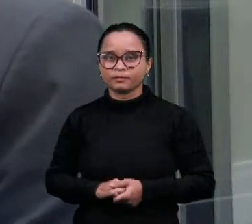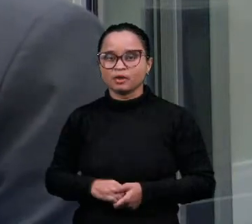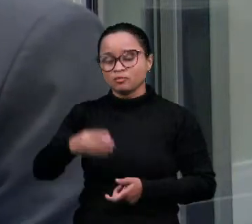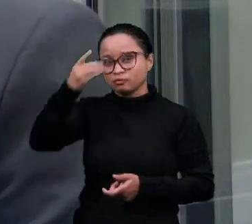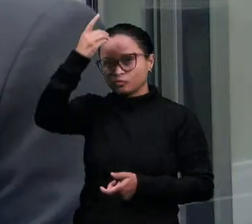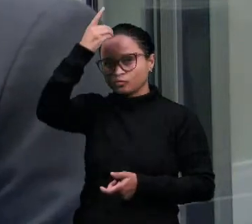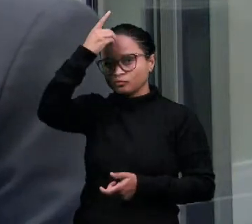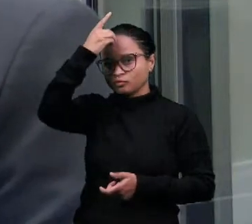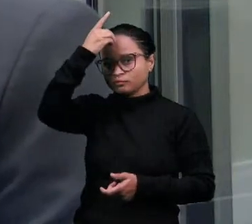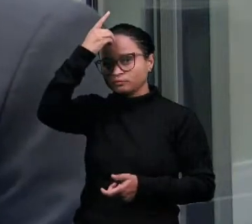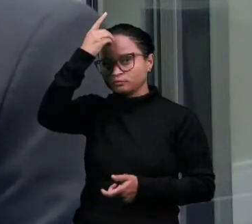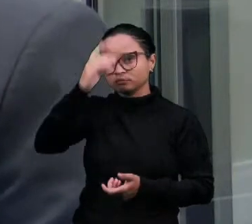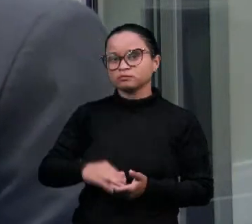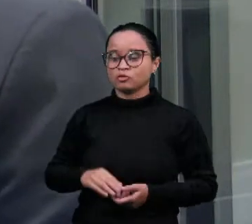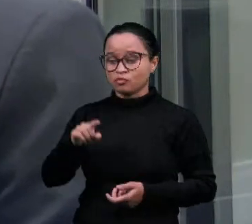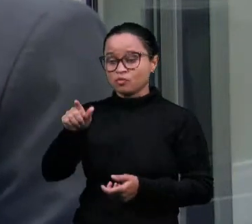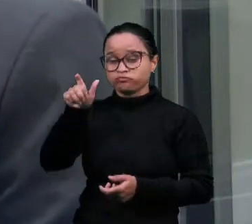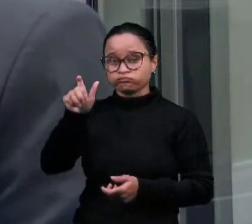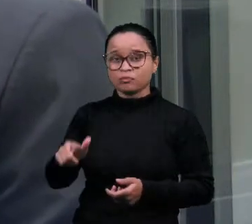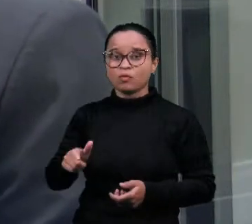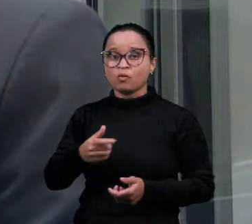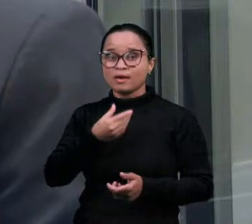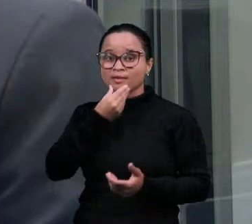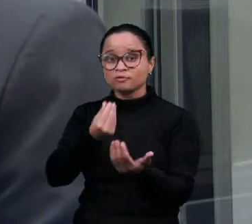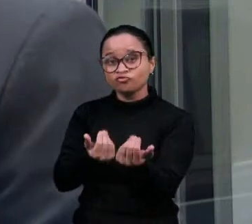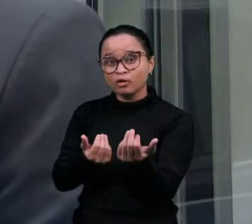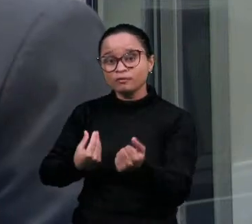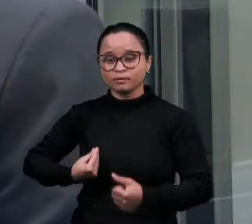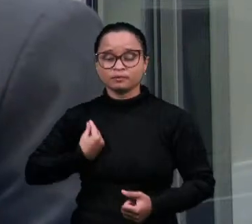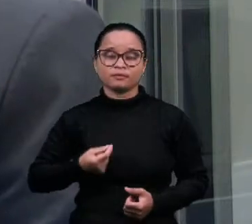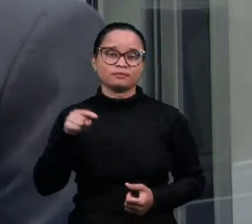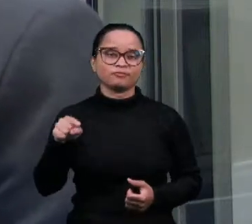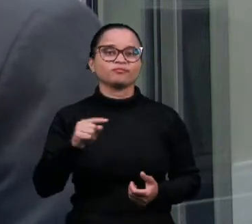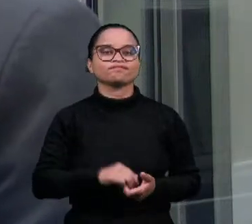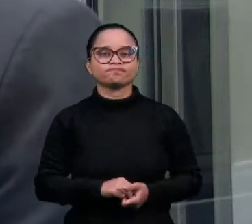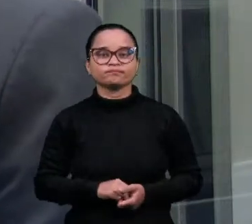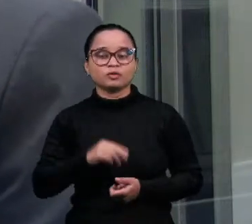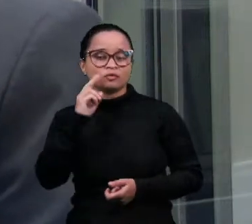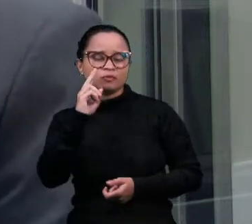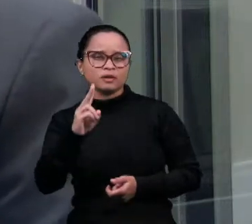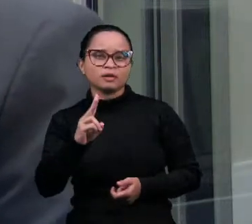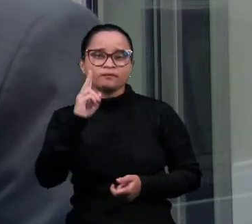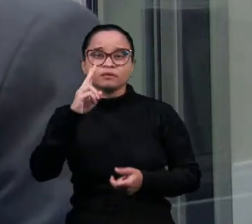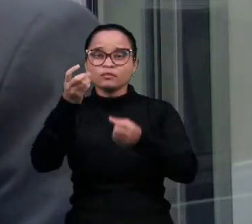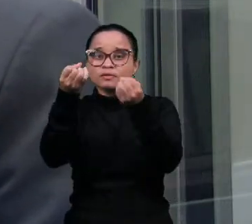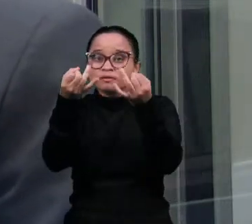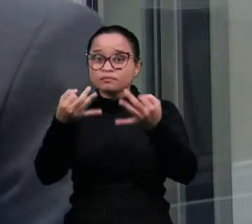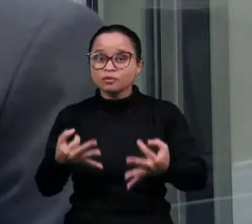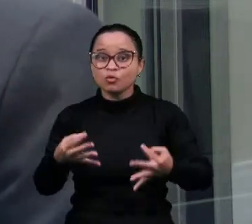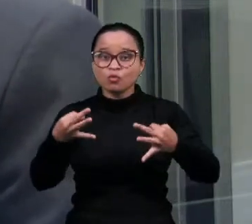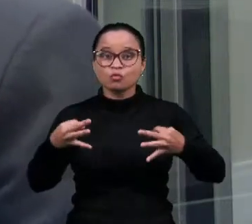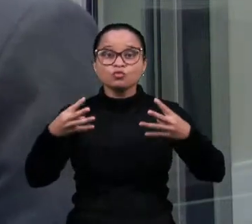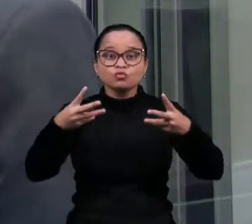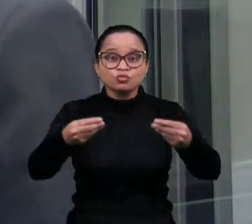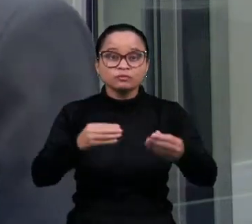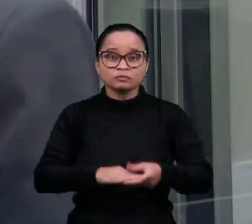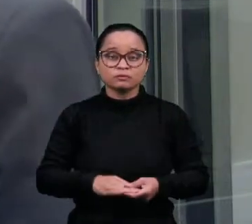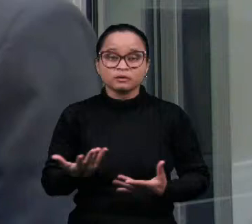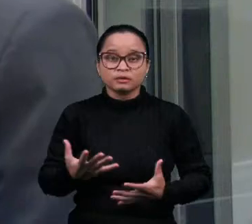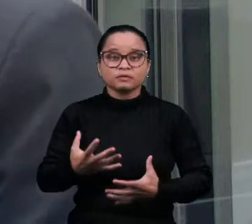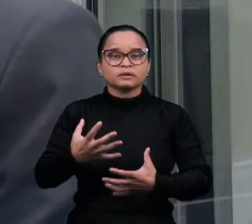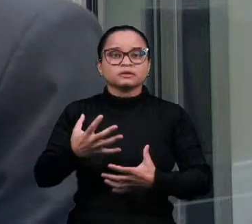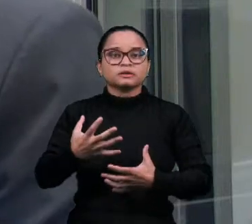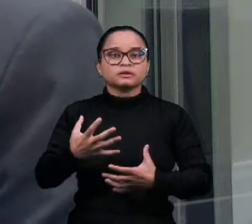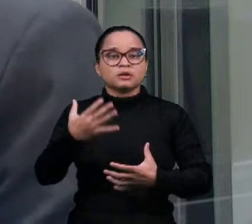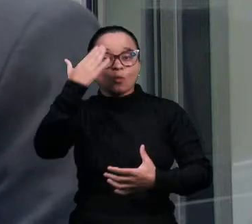está aqui. E foi aquela visão que ela disse tudo o que eu sabia, mas que ela